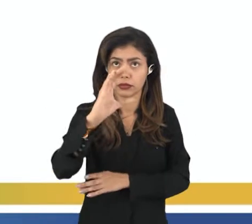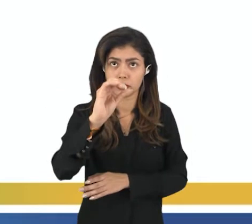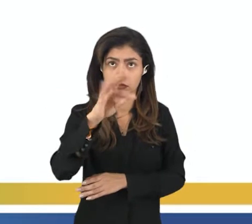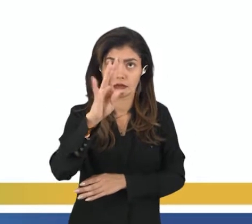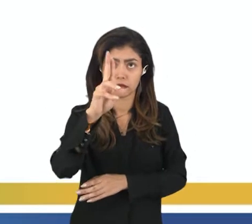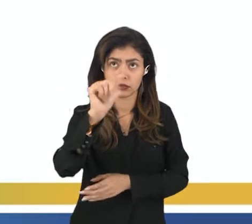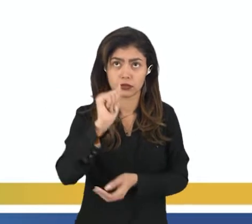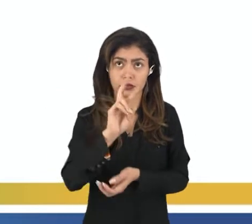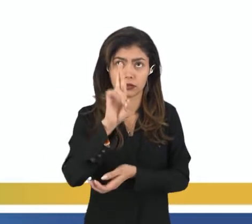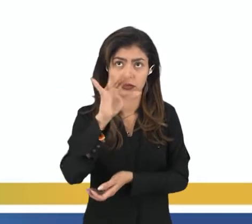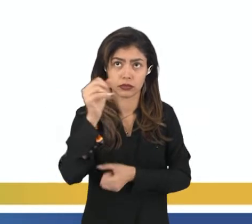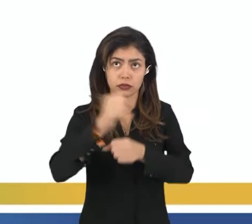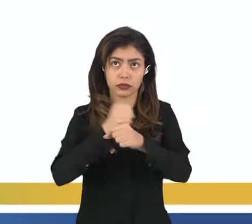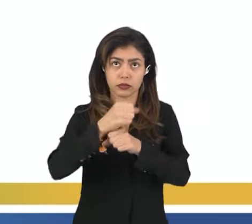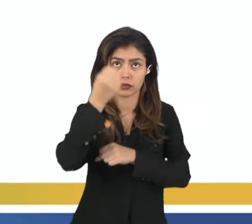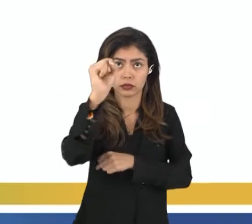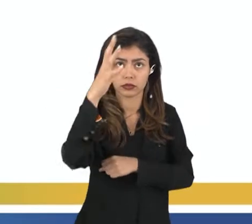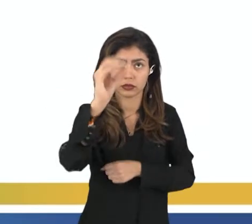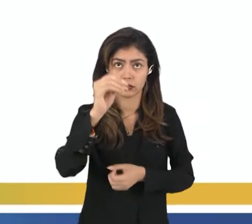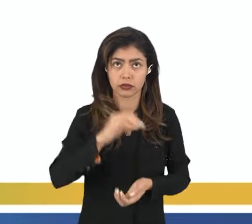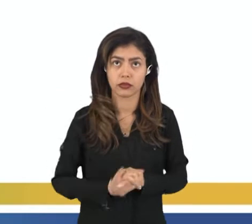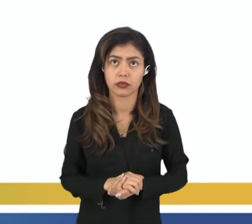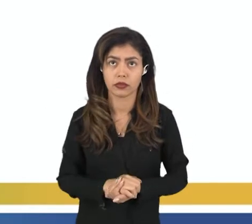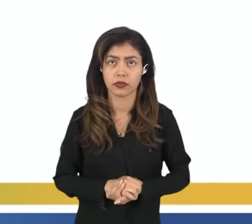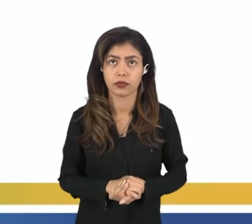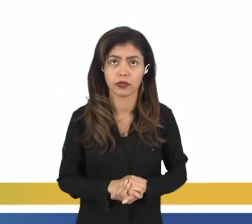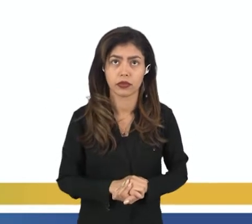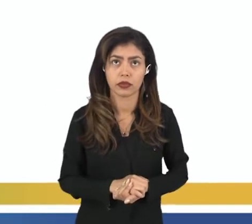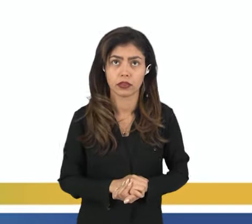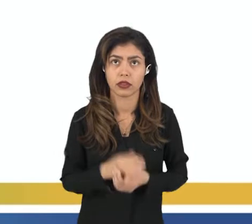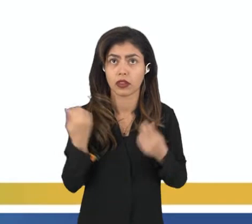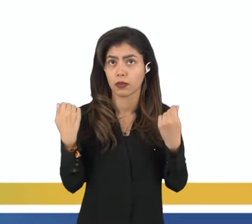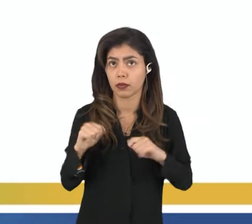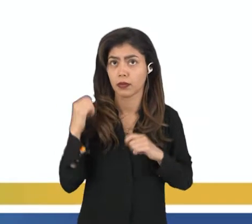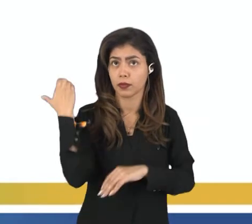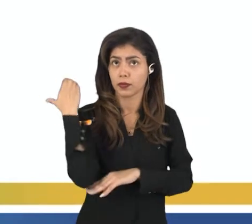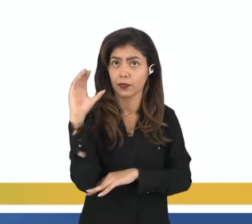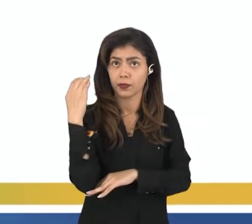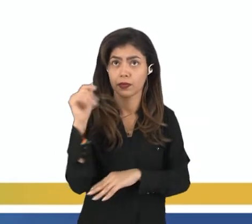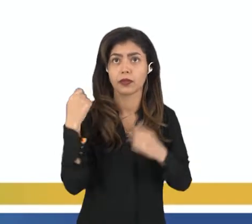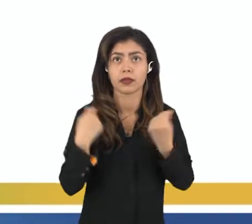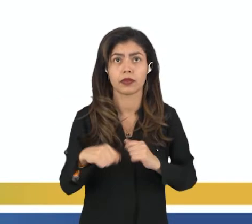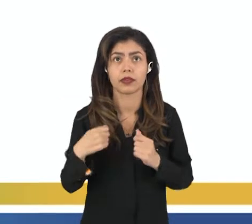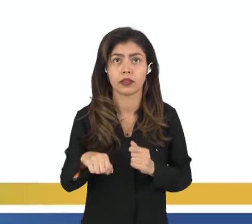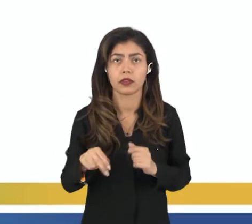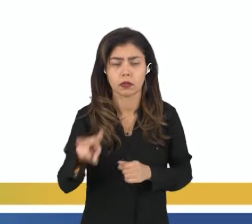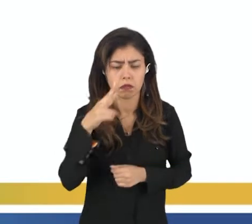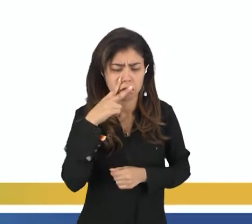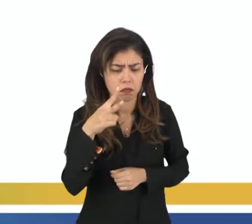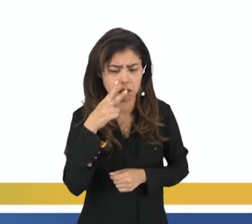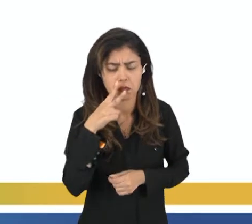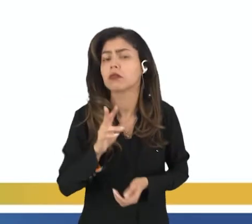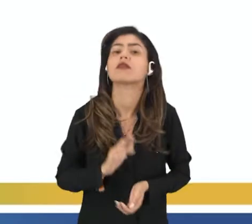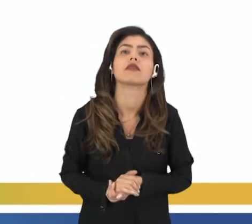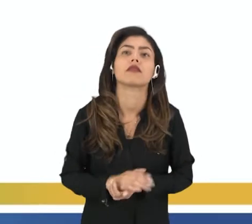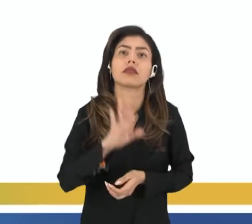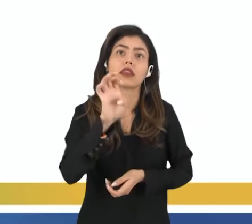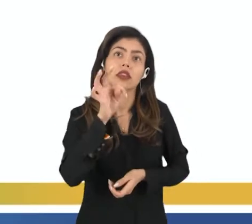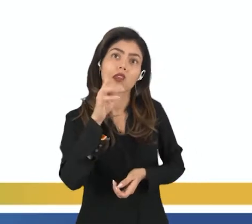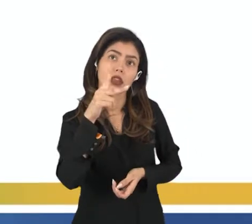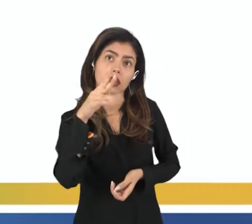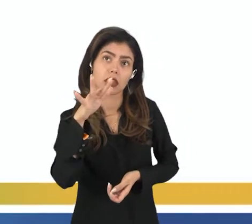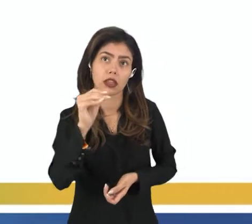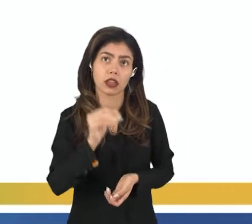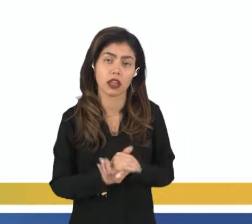Costa Rica, né, nos anos 80, por uma necessidade de cientistas que precisaram não só coletar